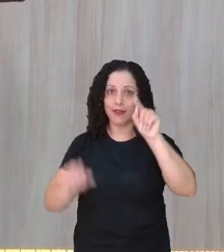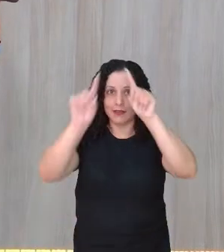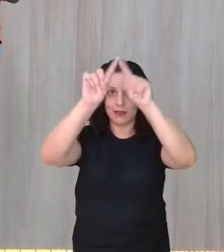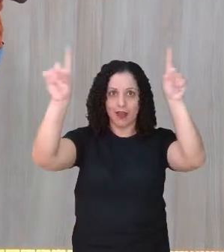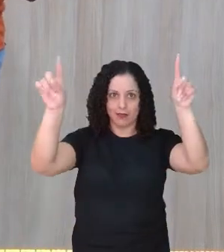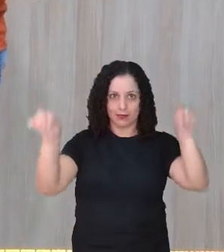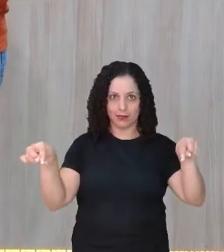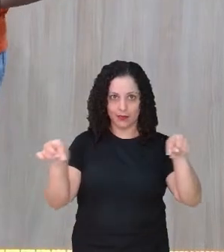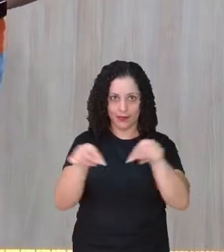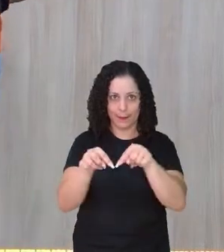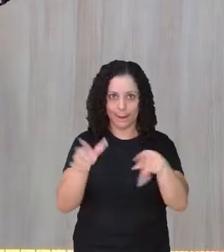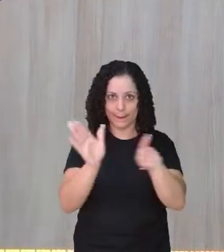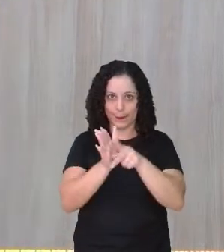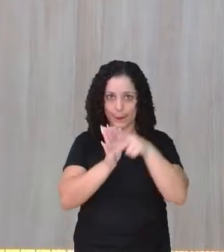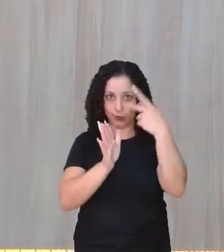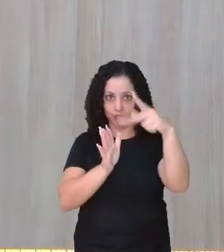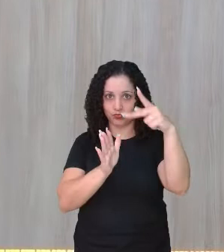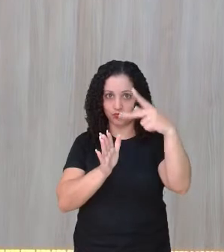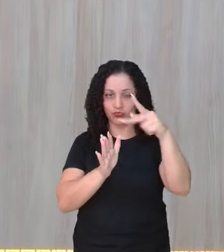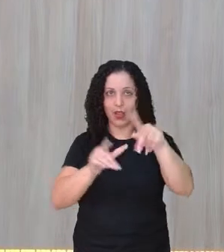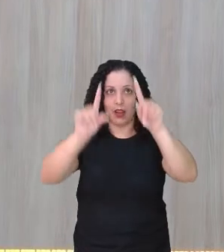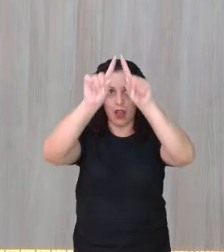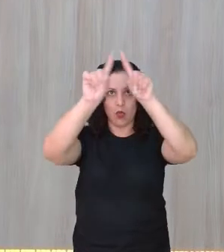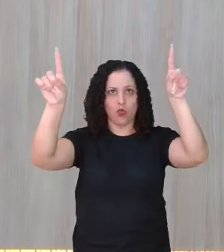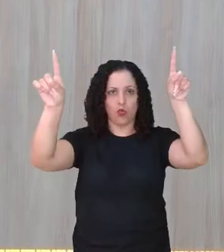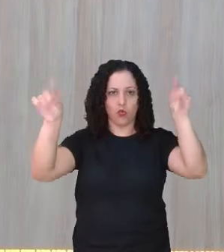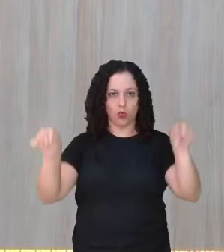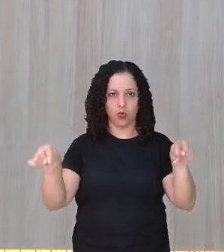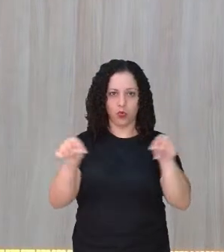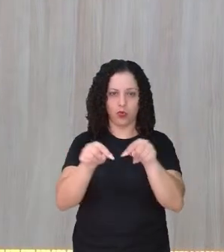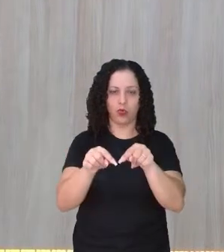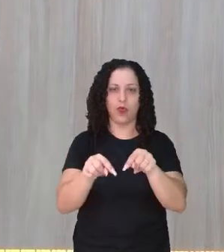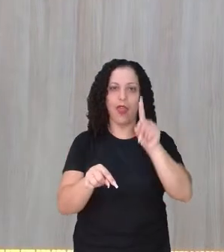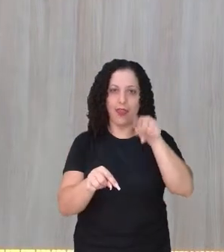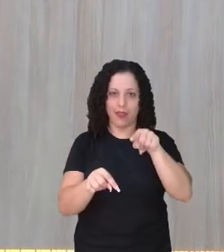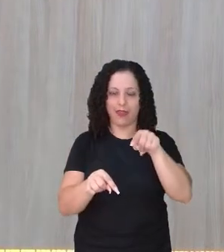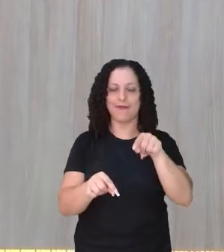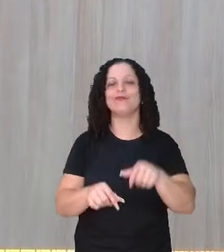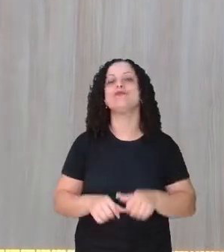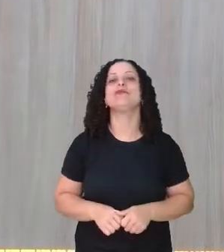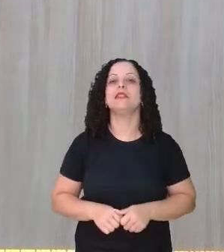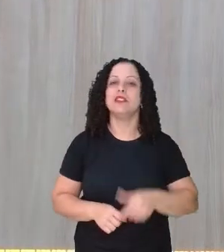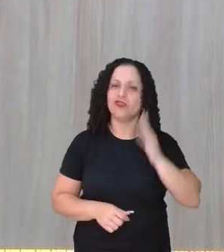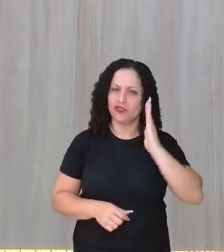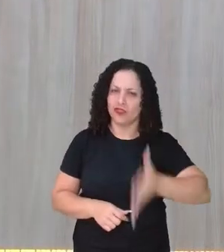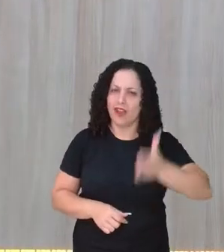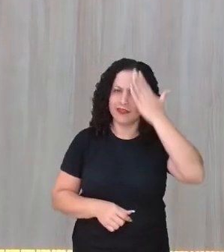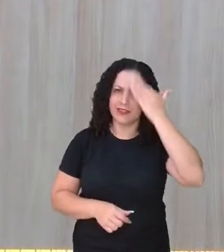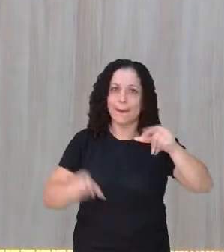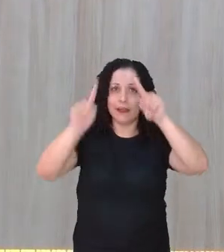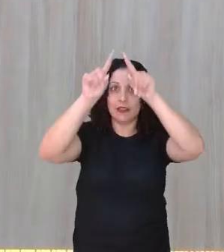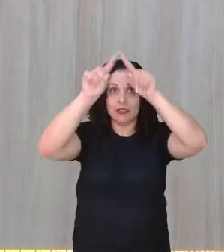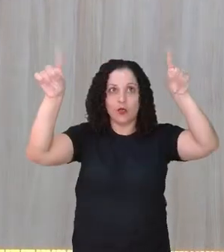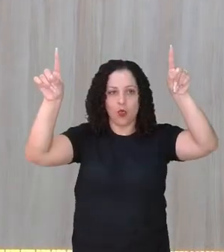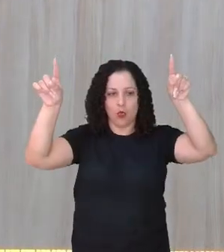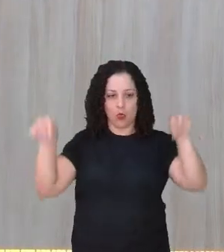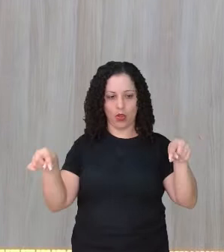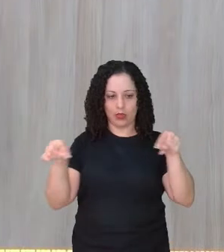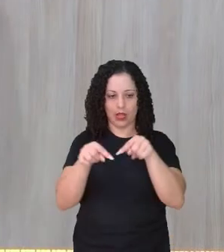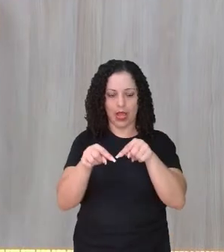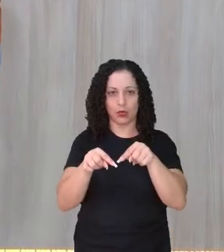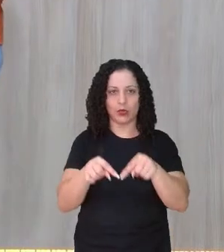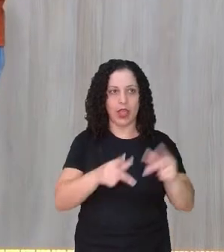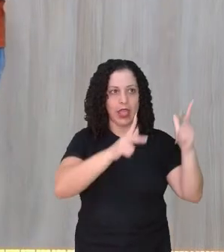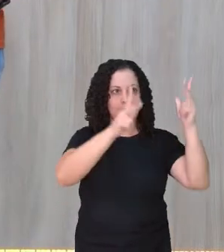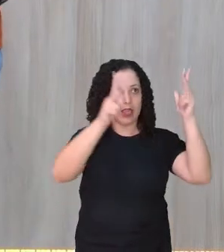certo, da tábua do xadrez, ela representa um quadrado. E a gente sabe que no quadrado, todos os lados são